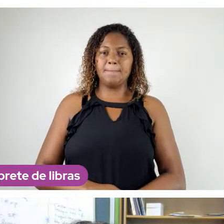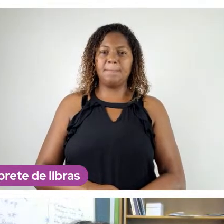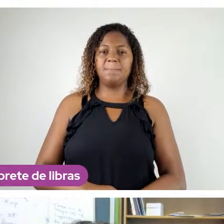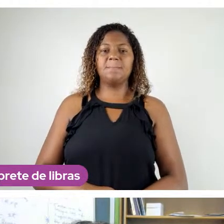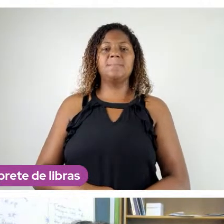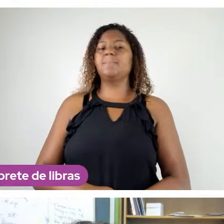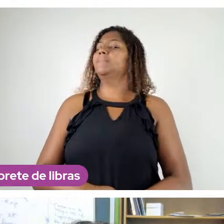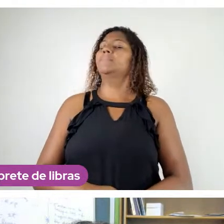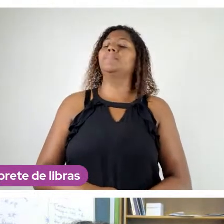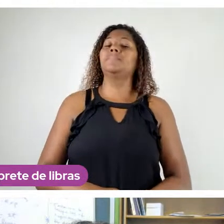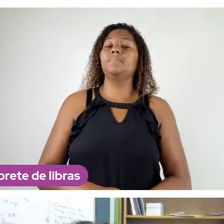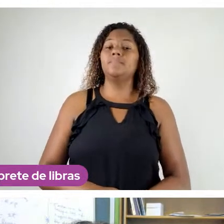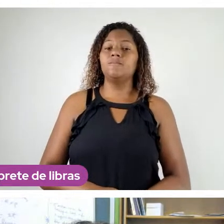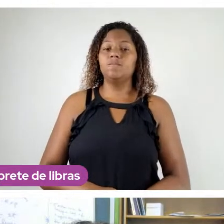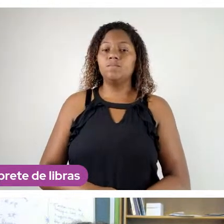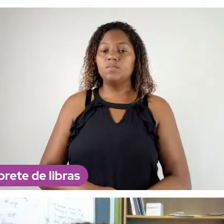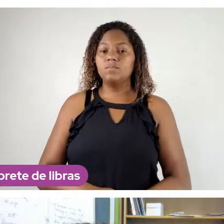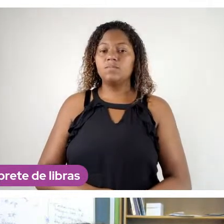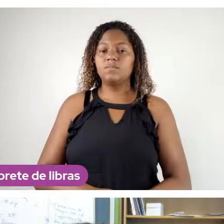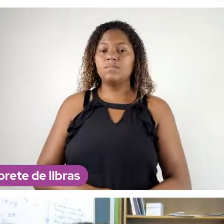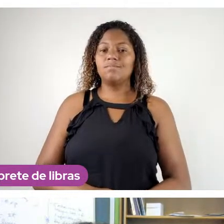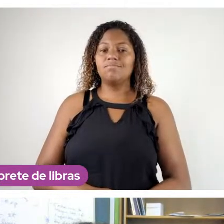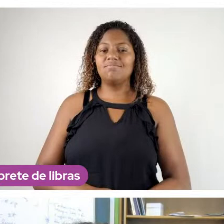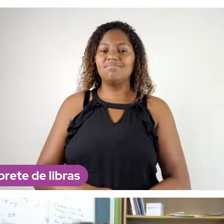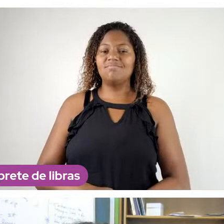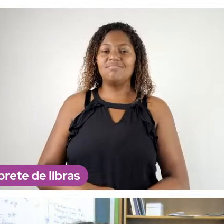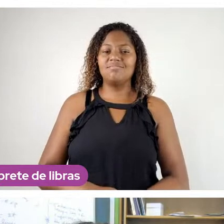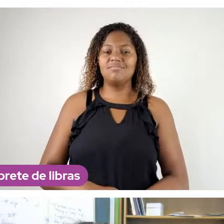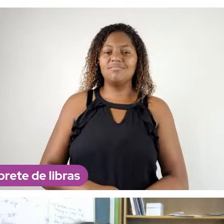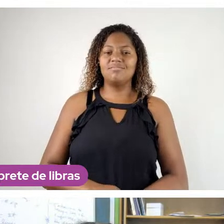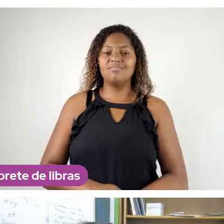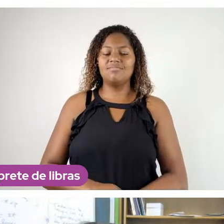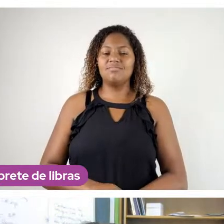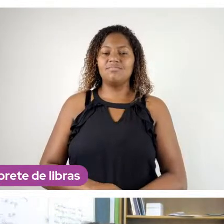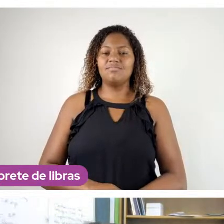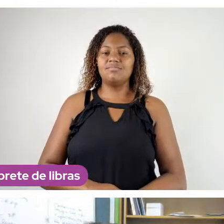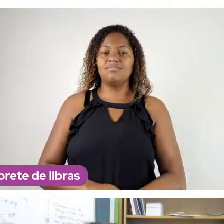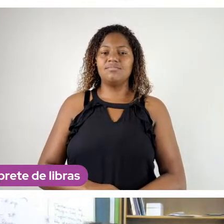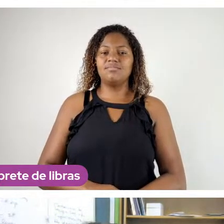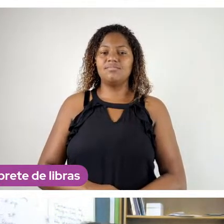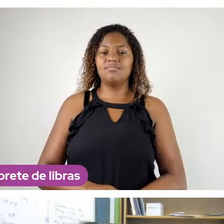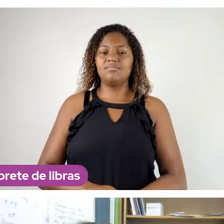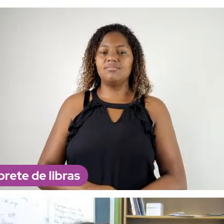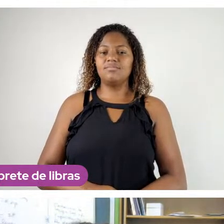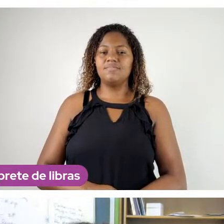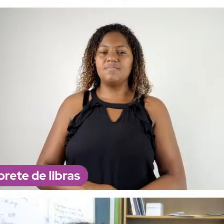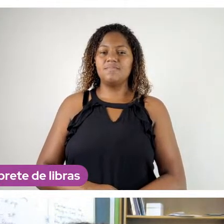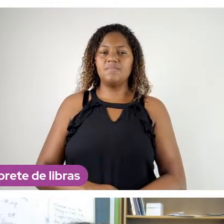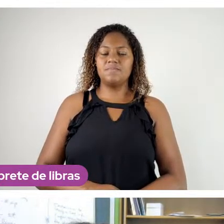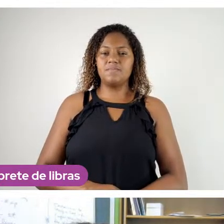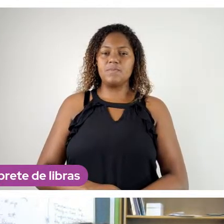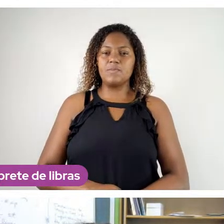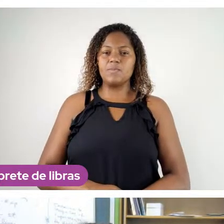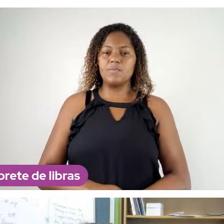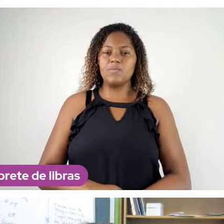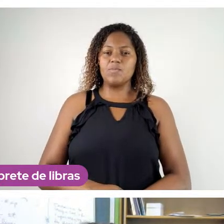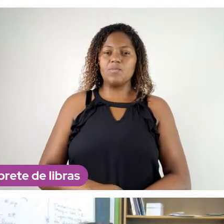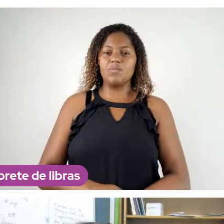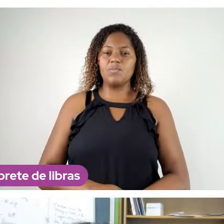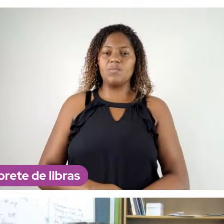por ejemplo, un puerto donde es hecho en una bahía, se hace una área de exclusión pesquera